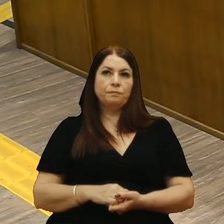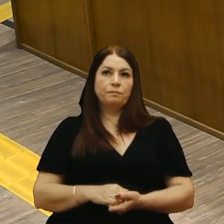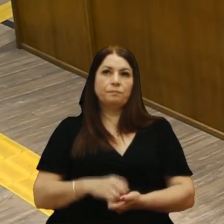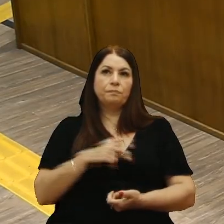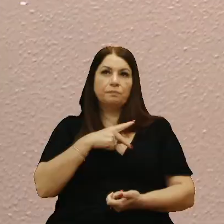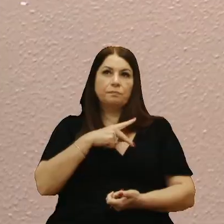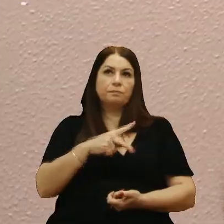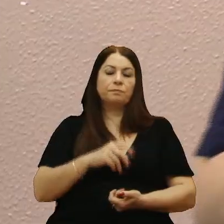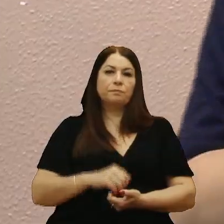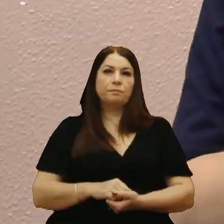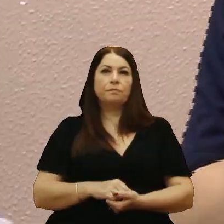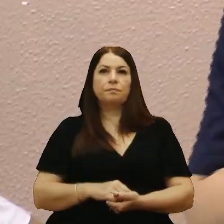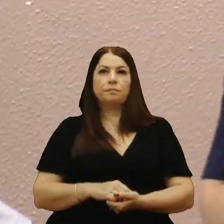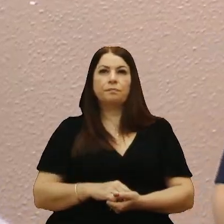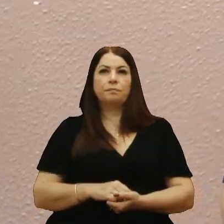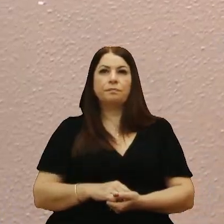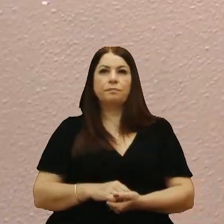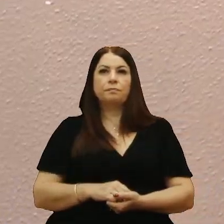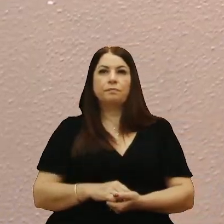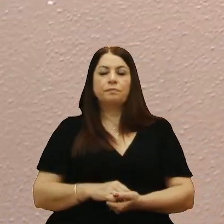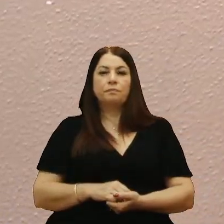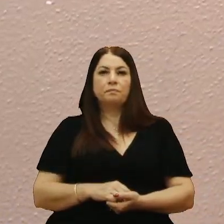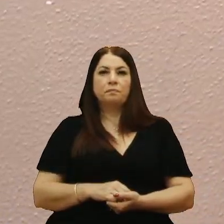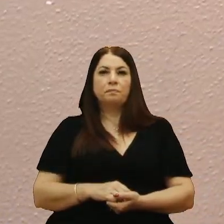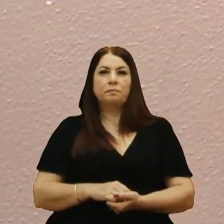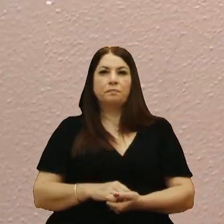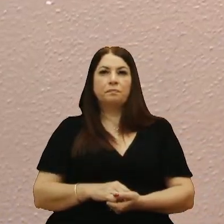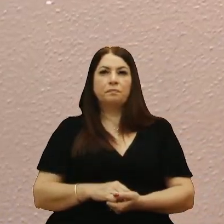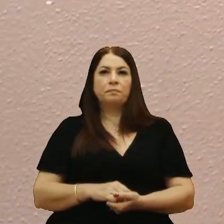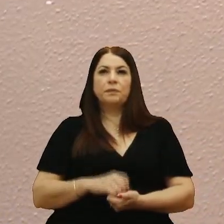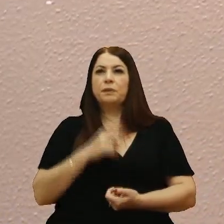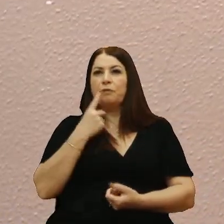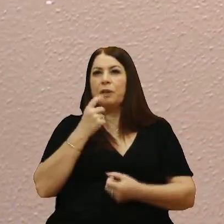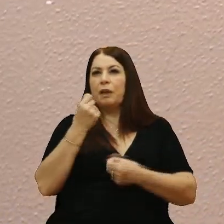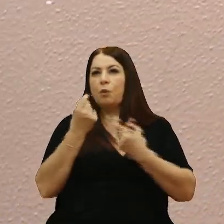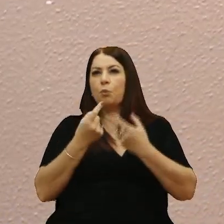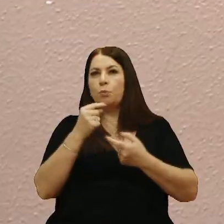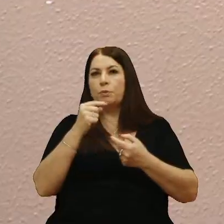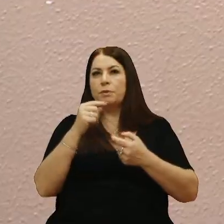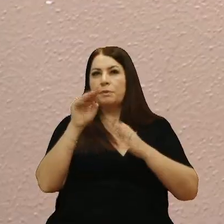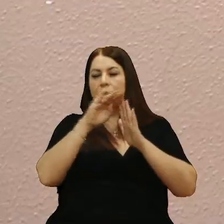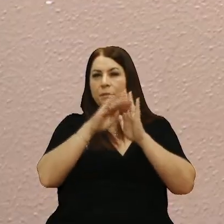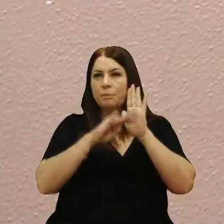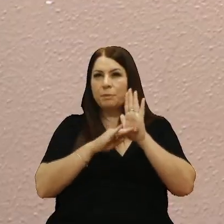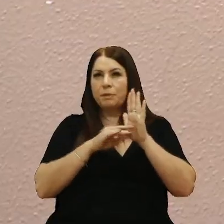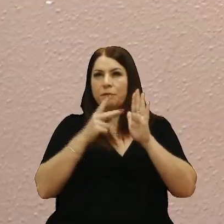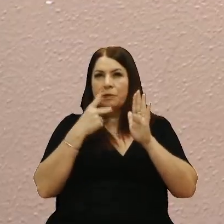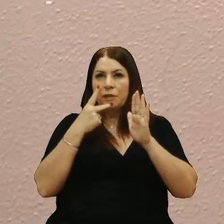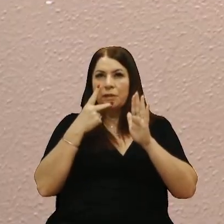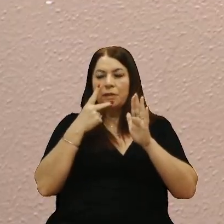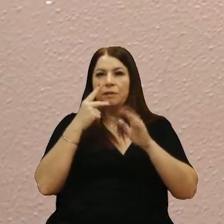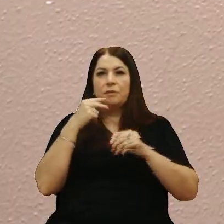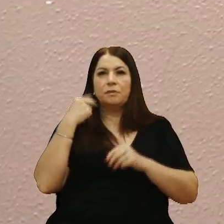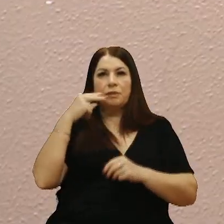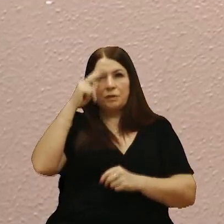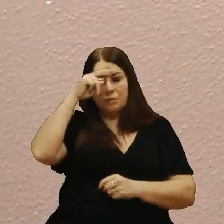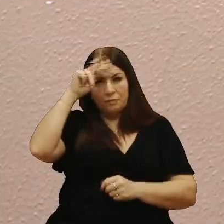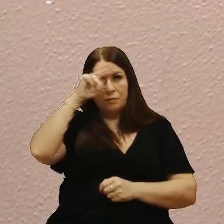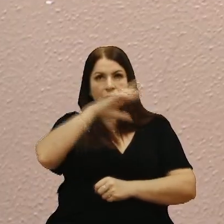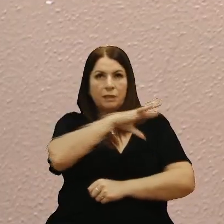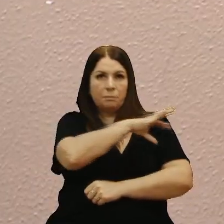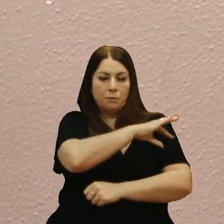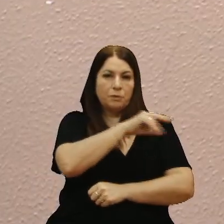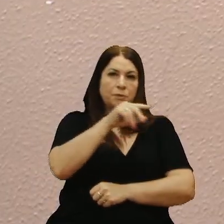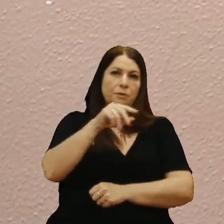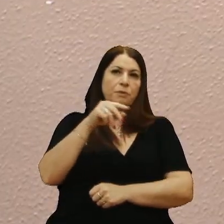Senhor presidente, apenas queria abordar alguns aspectos fundamentais da fala do senhor, do vereador Edson, do vereador Ramon